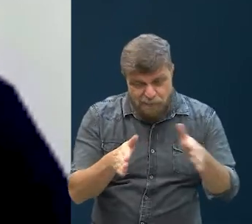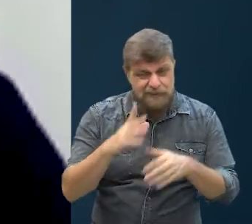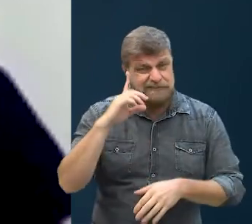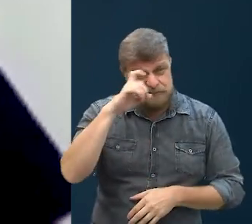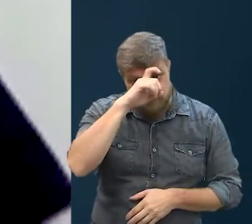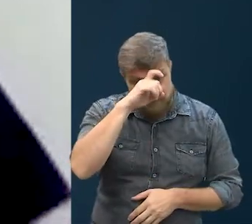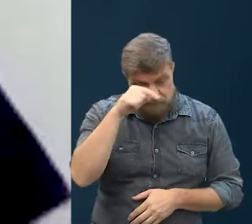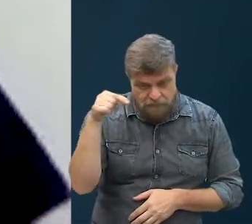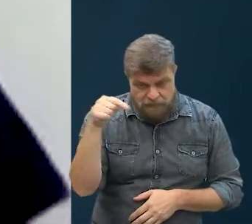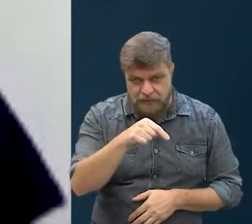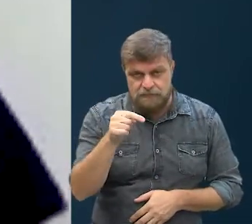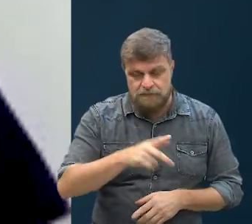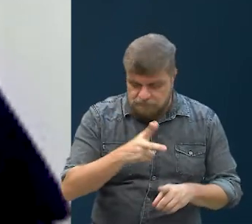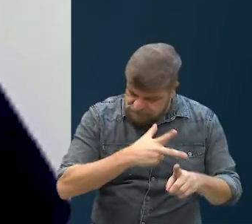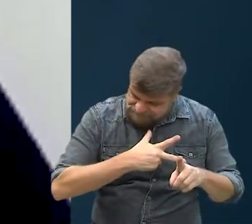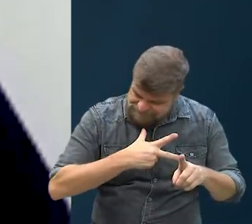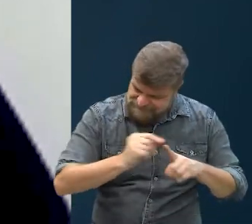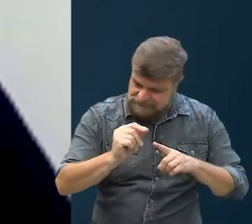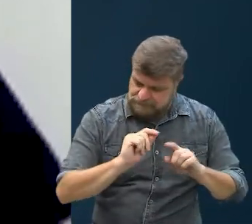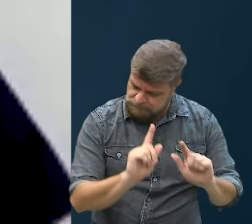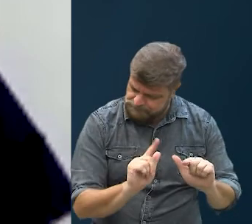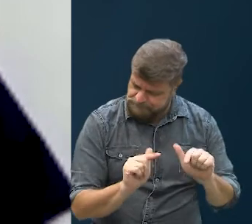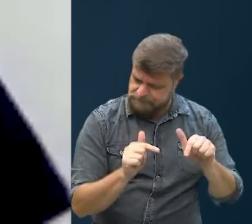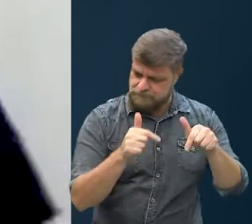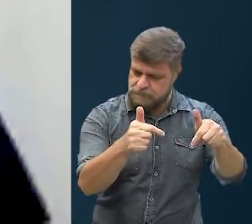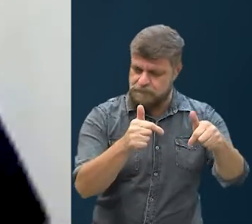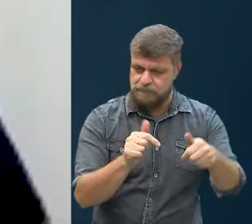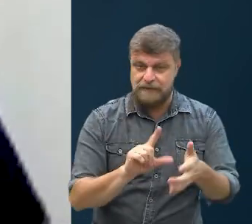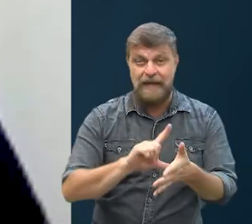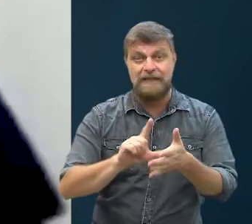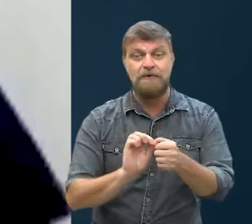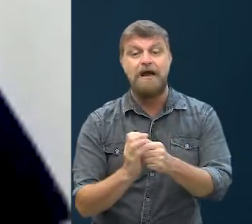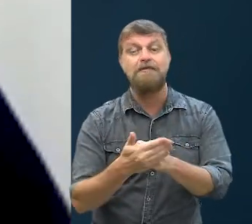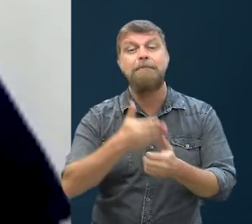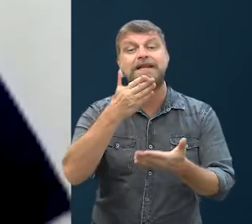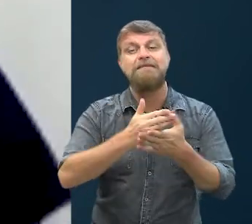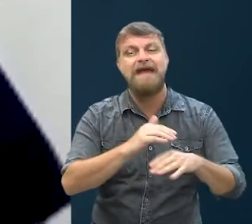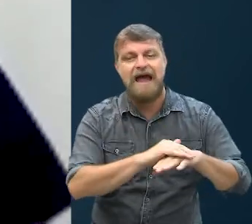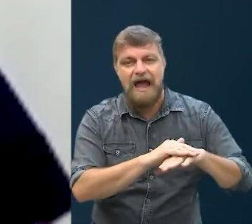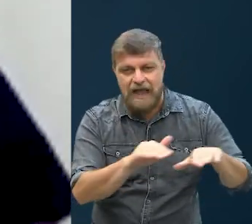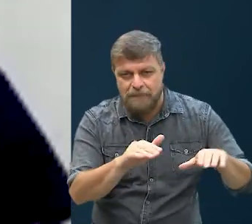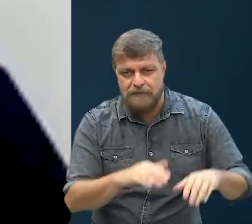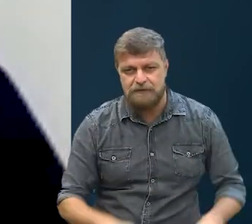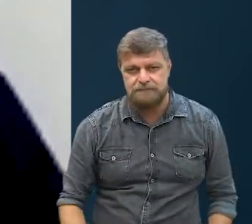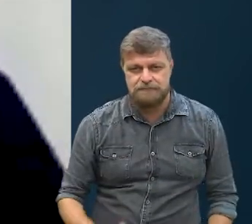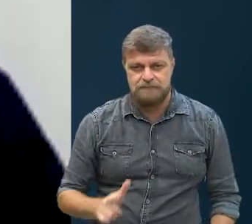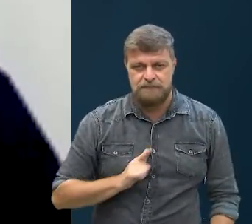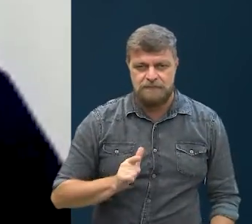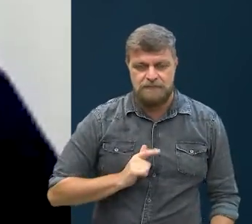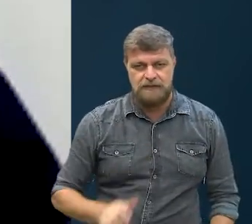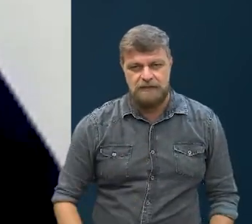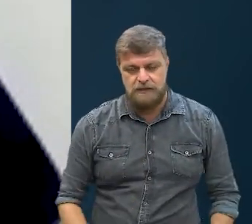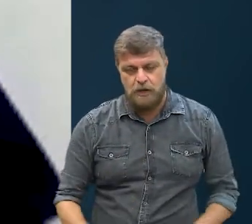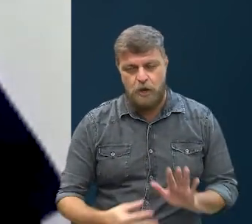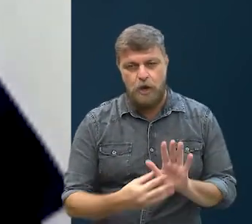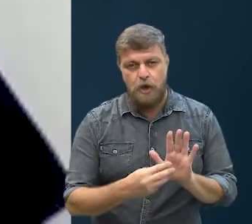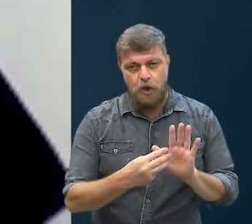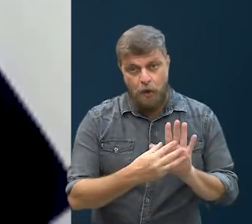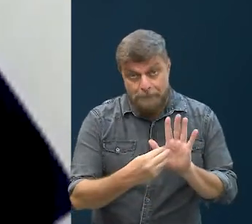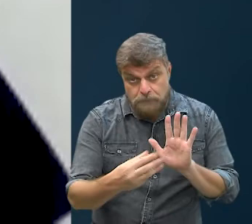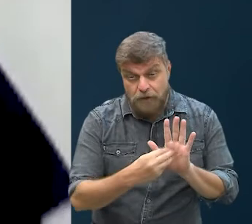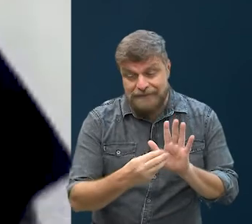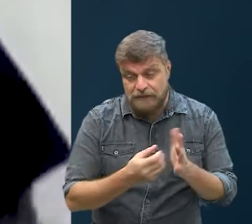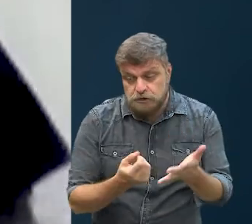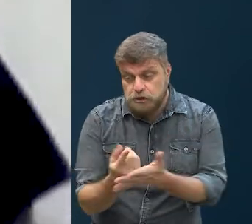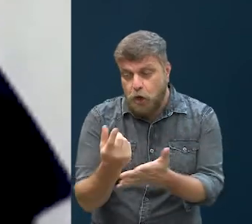crítico, eles vão sair na frente no pós-pandemia, né? Ou nesses novos modelos de consumo, porque